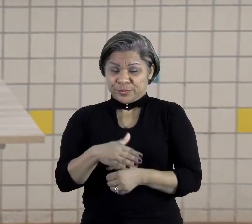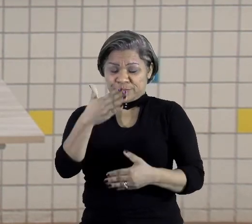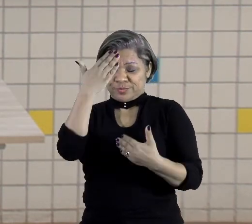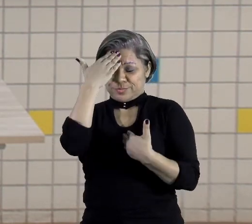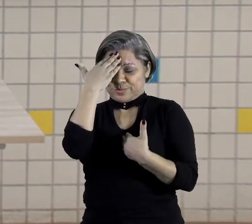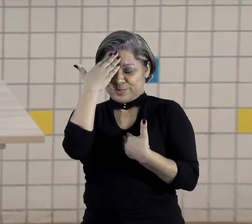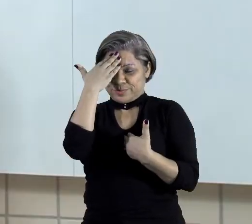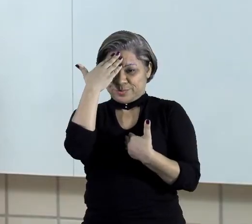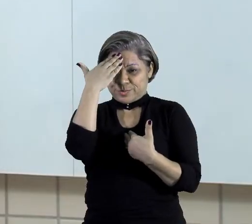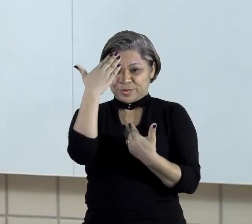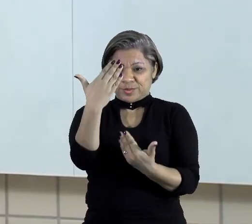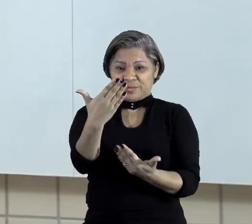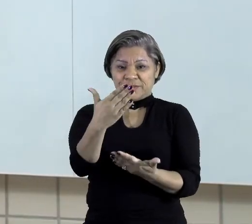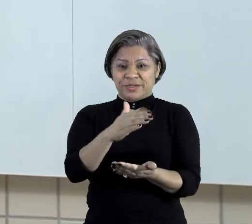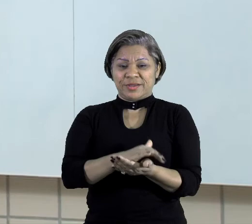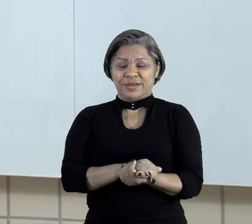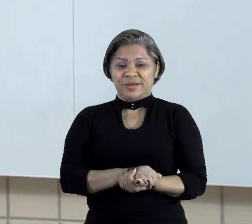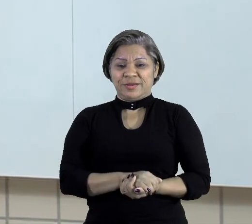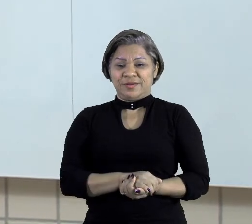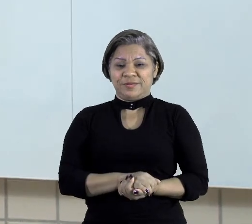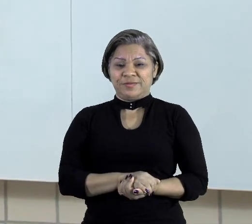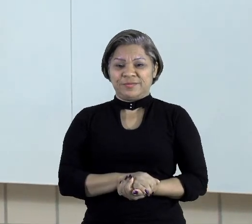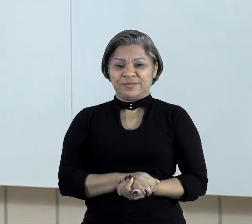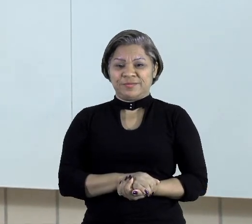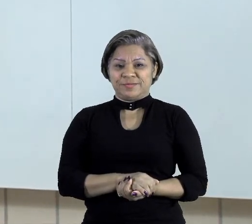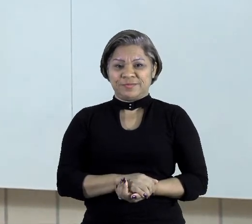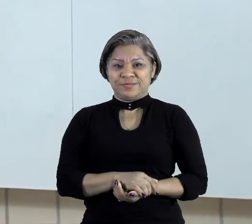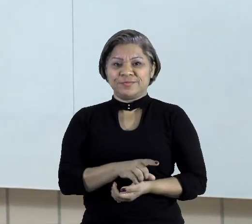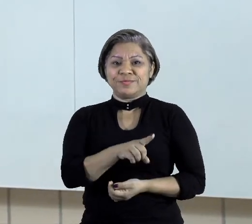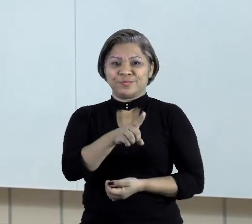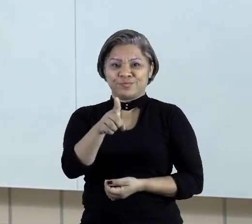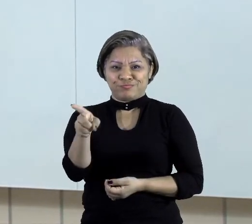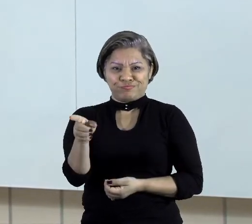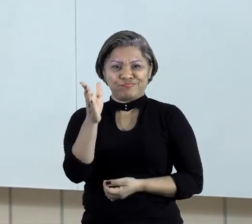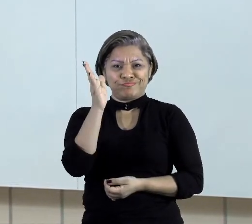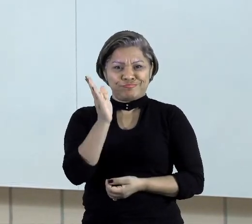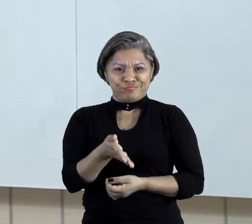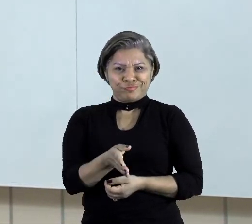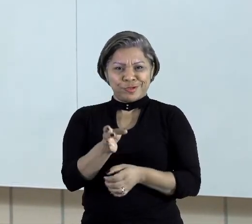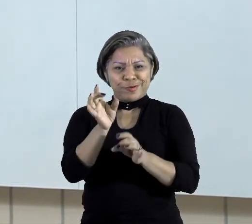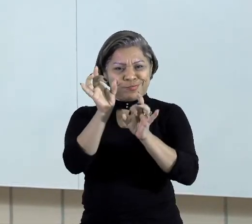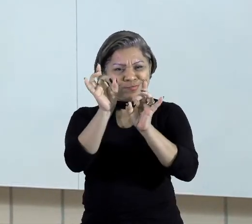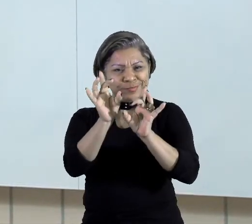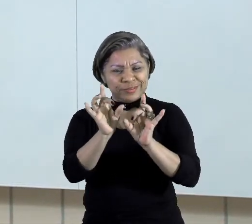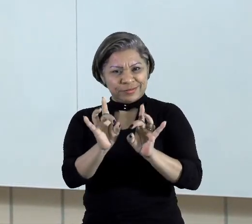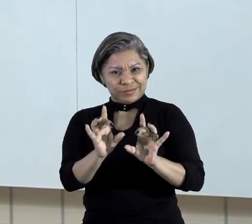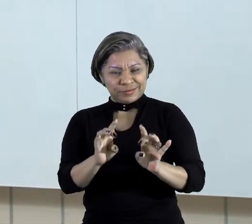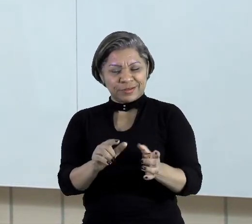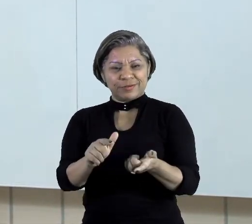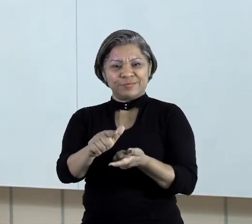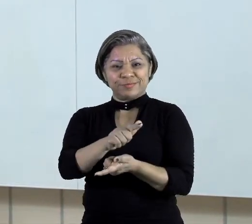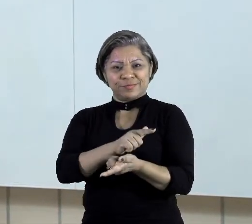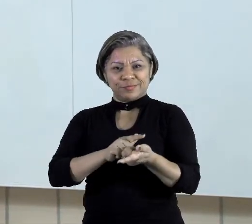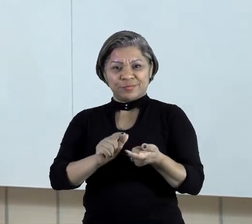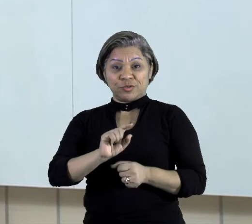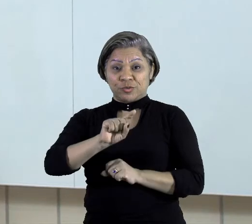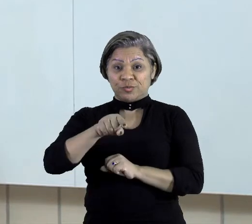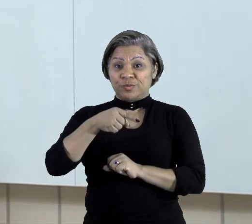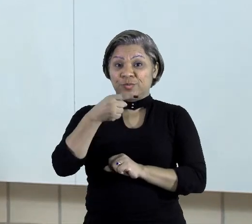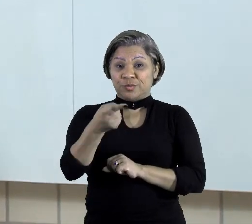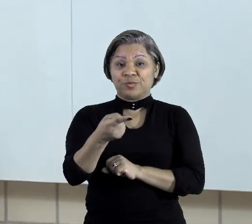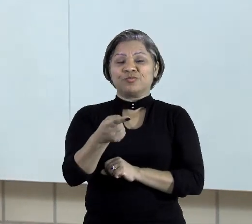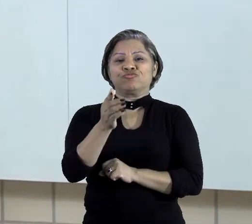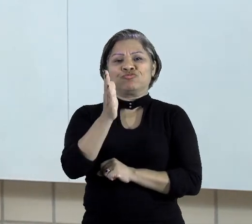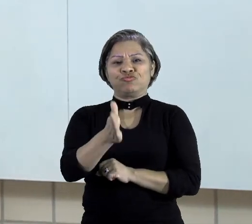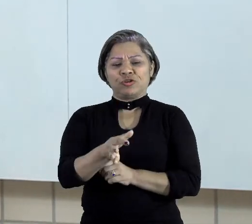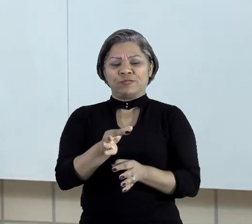obrigado. Tornou-se um especialista na geografia, né? E o ano que vem, você se prepare para o 7º ano, que